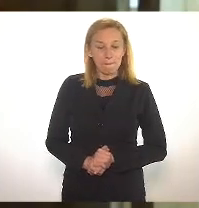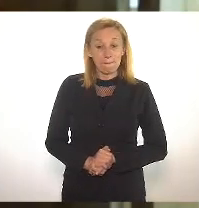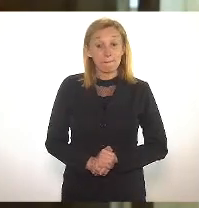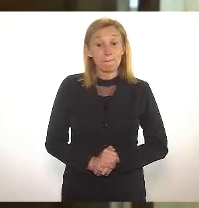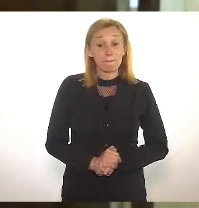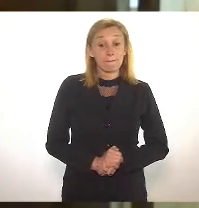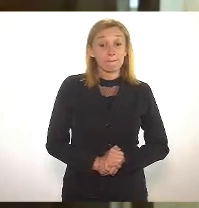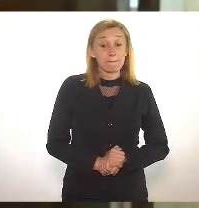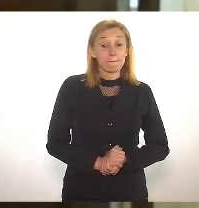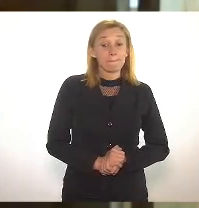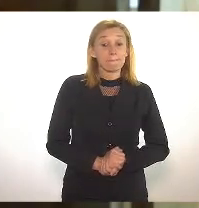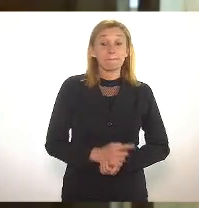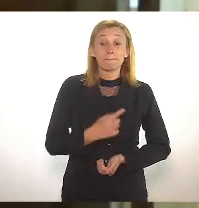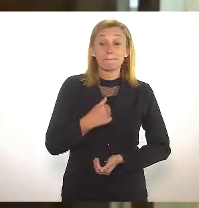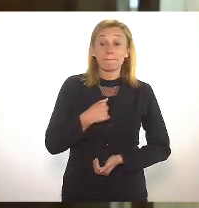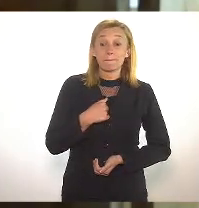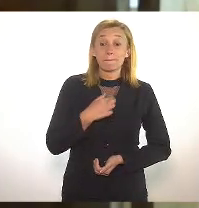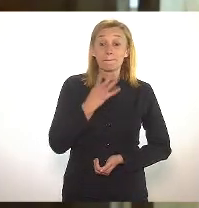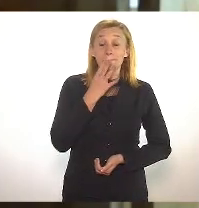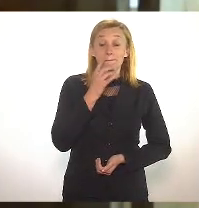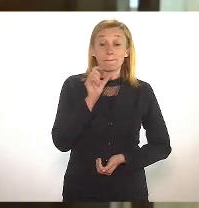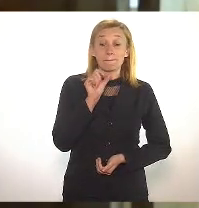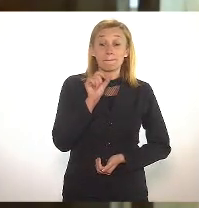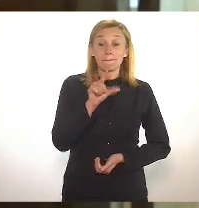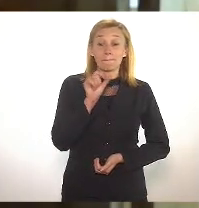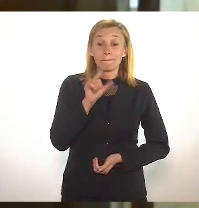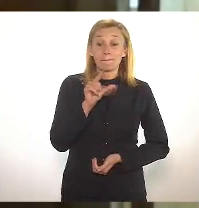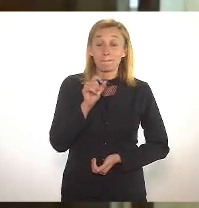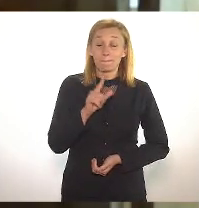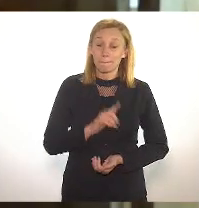Eu sou azul,